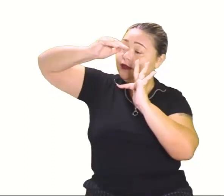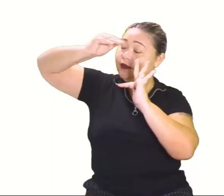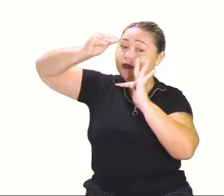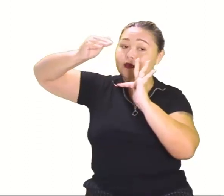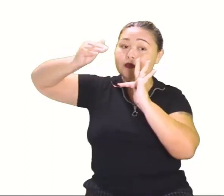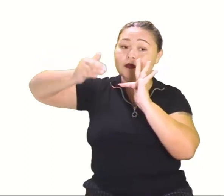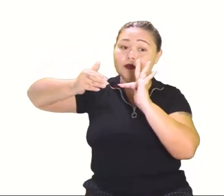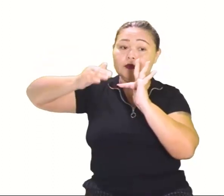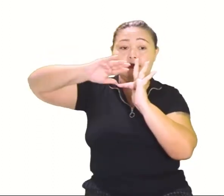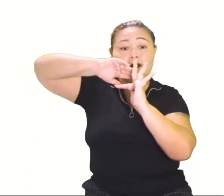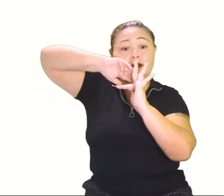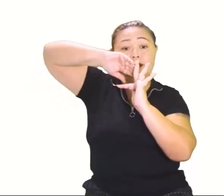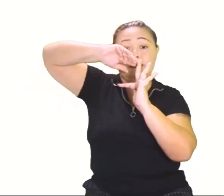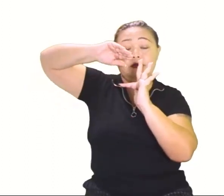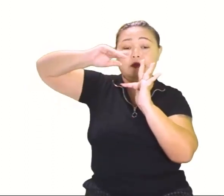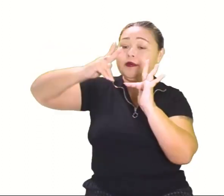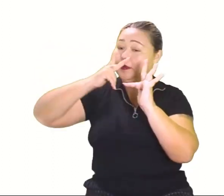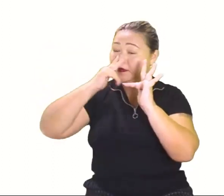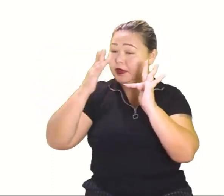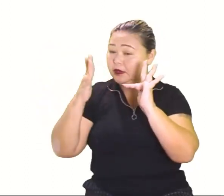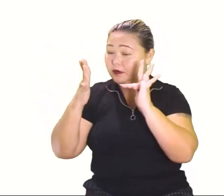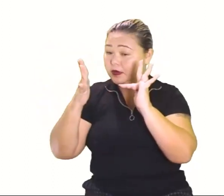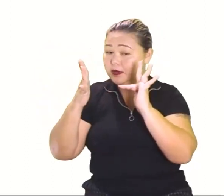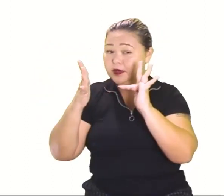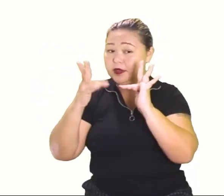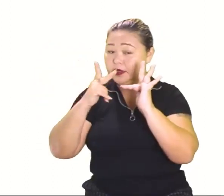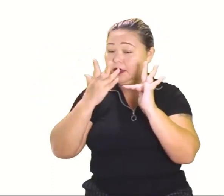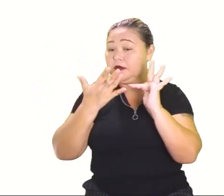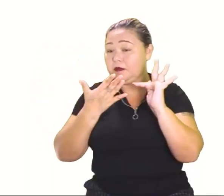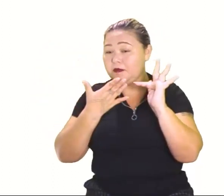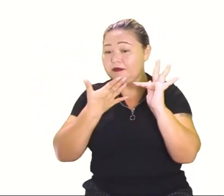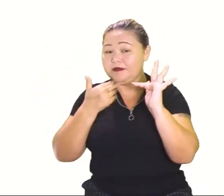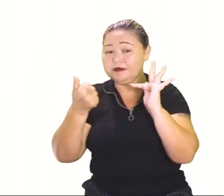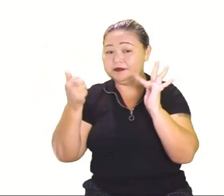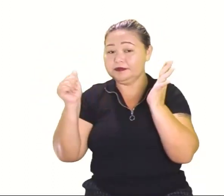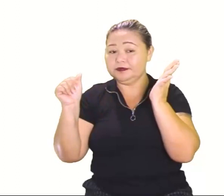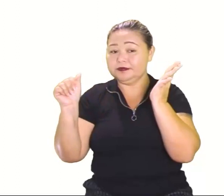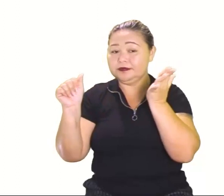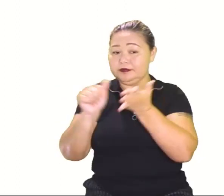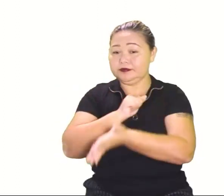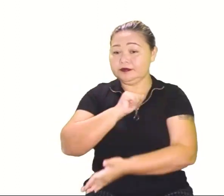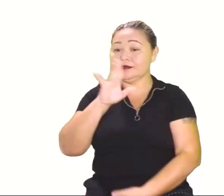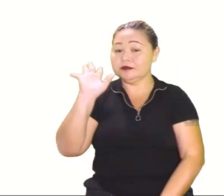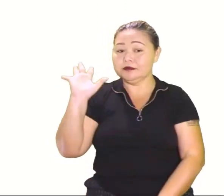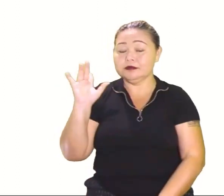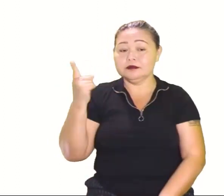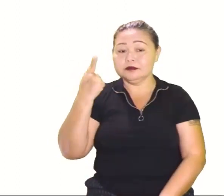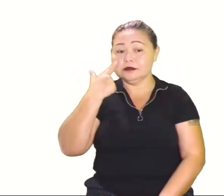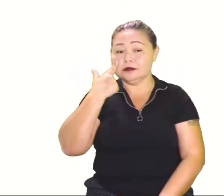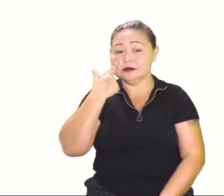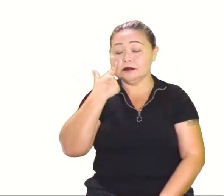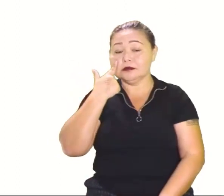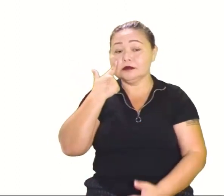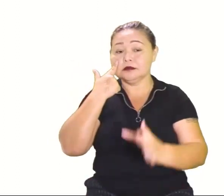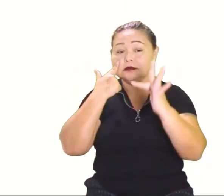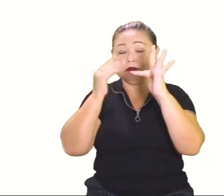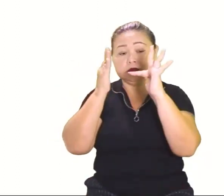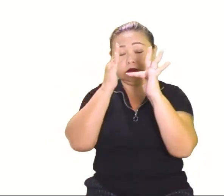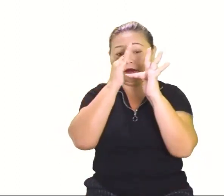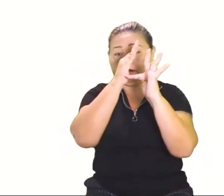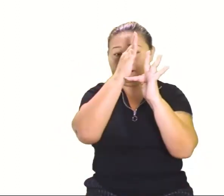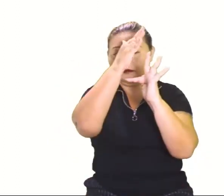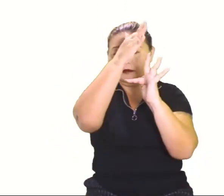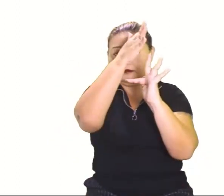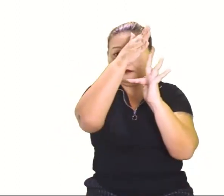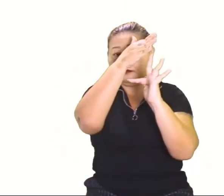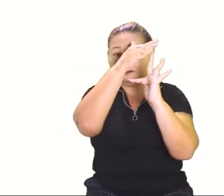né? De maneira assim que, mais ou menos, né? Vamos dar uma melhoradinha aqui. Vamos ver. É só você fazer